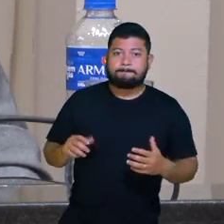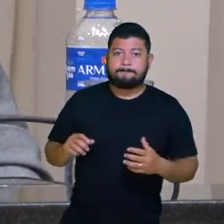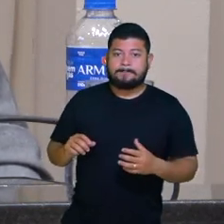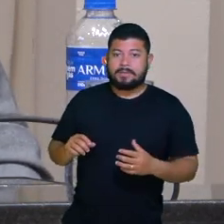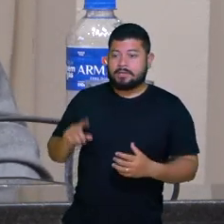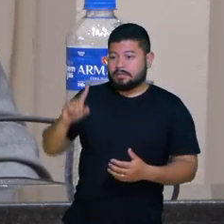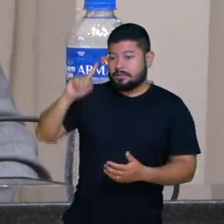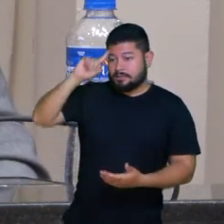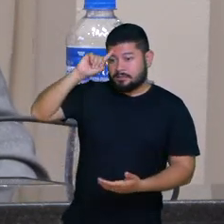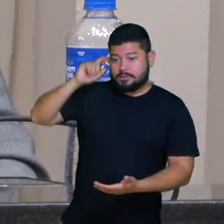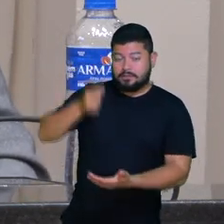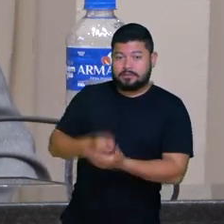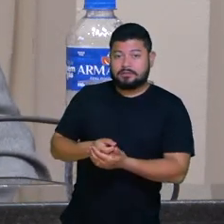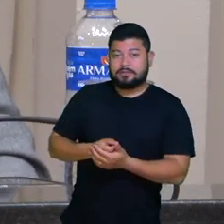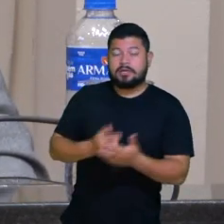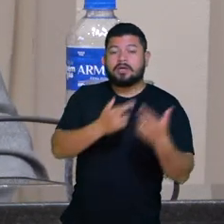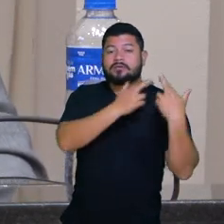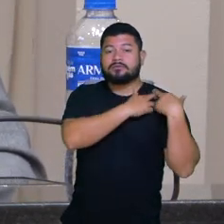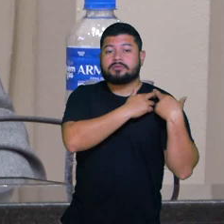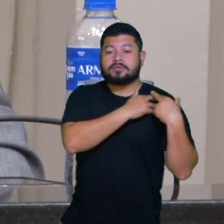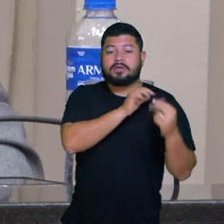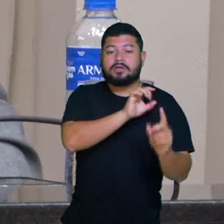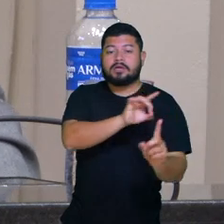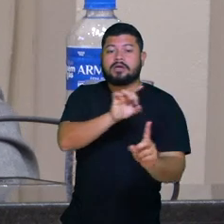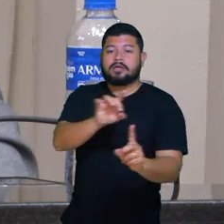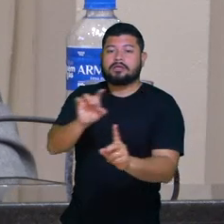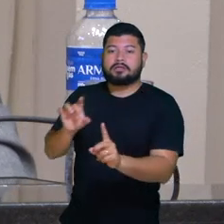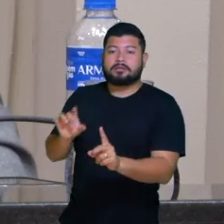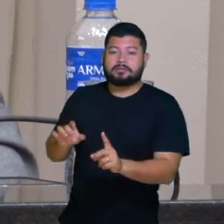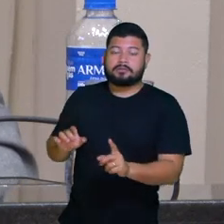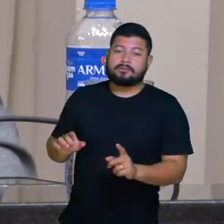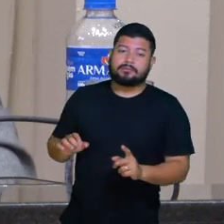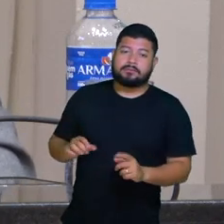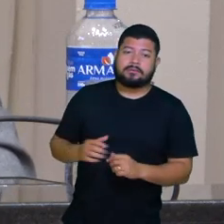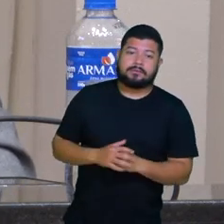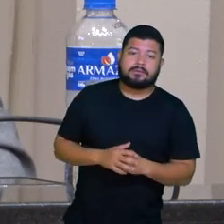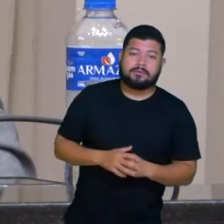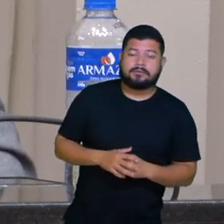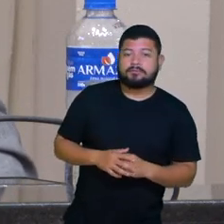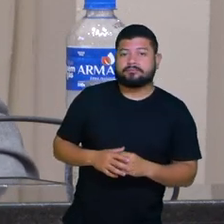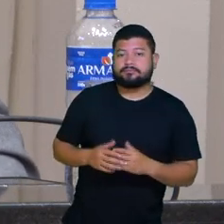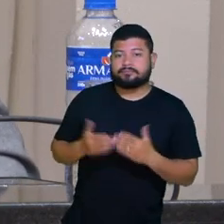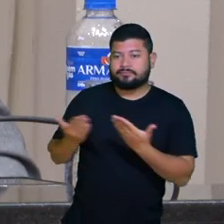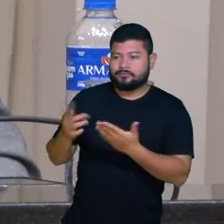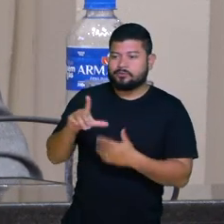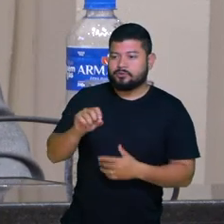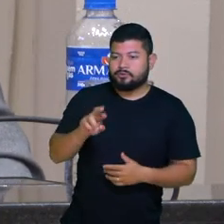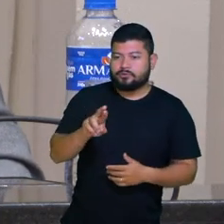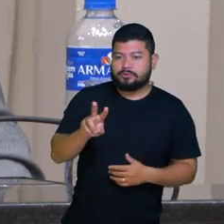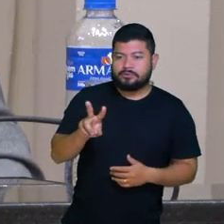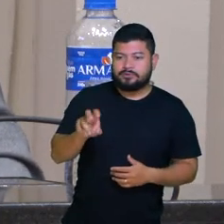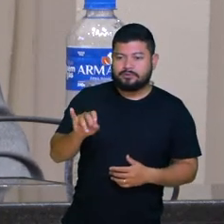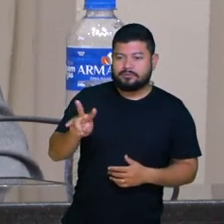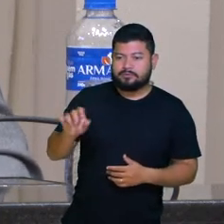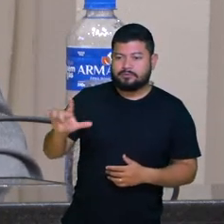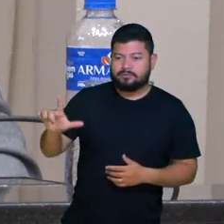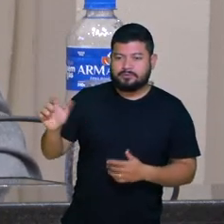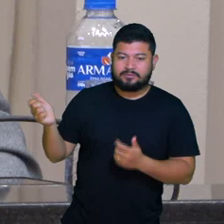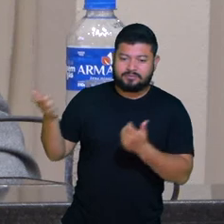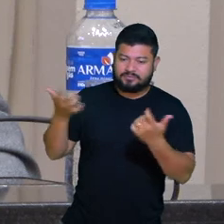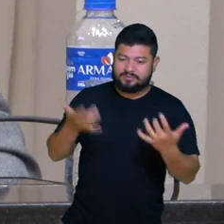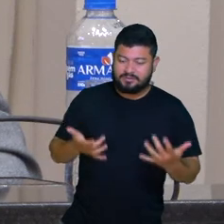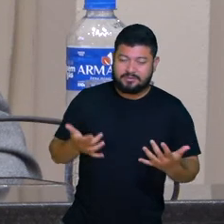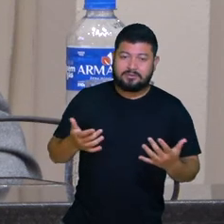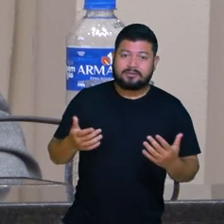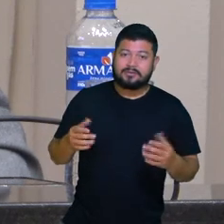as responsabilidades no sentido e aí Claro conforme o Lourival também sinalizou de forma compartilhada